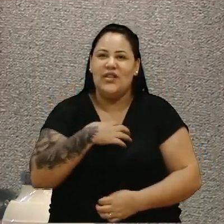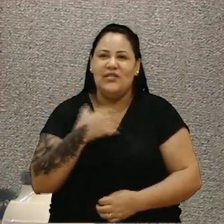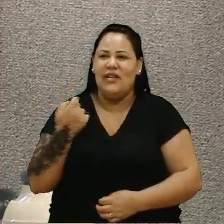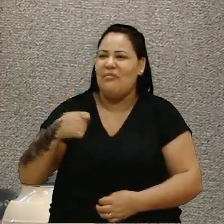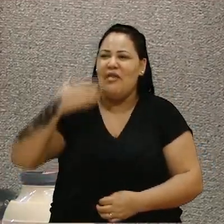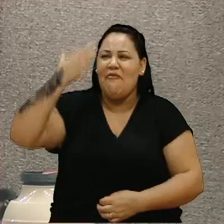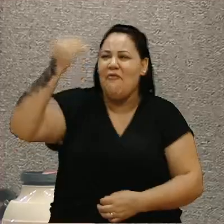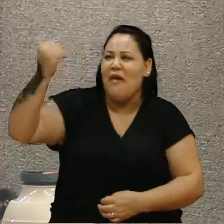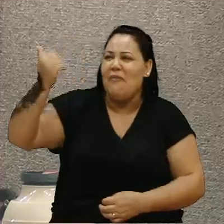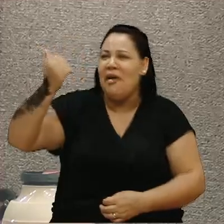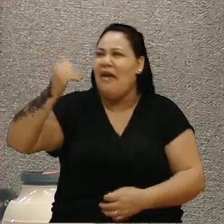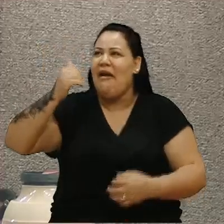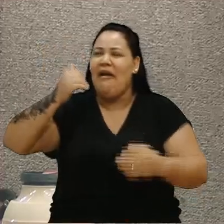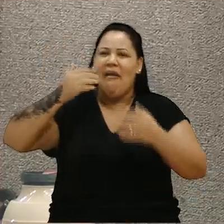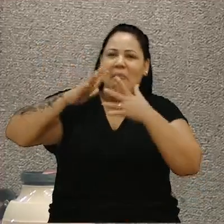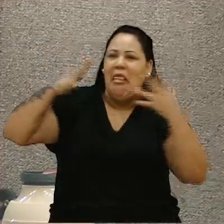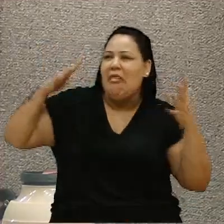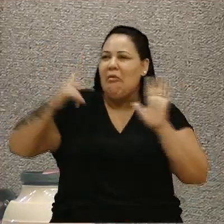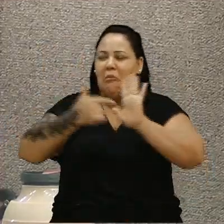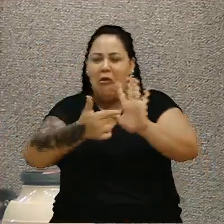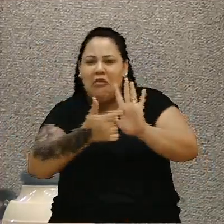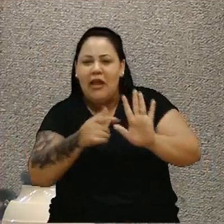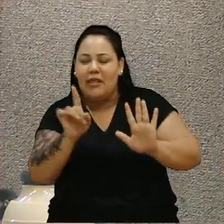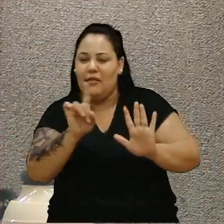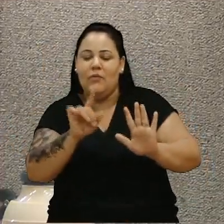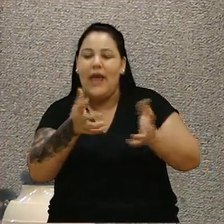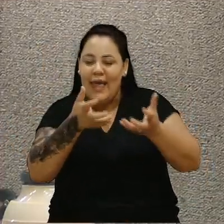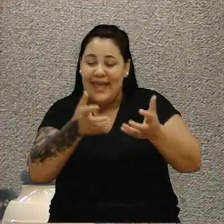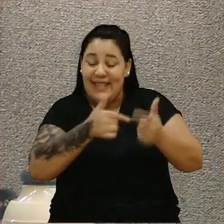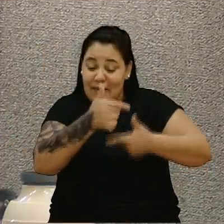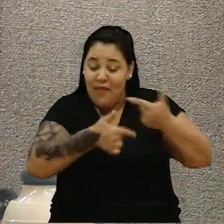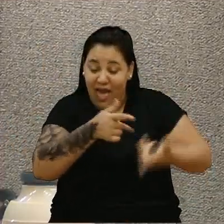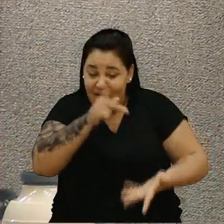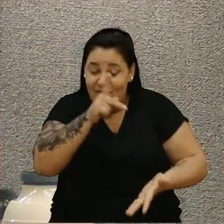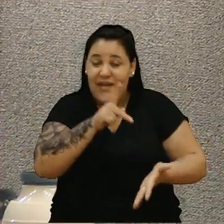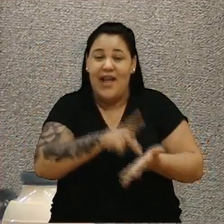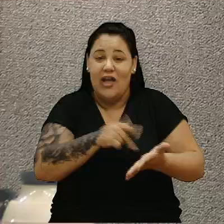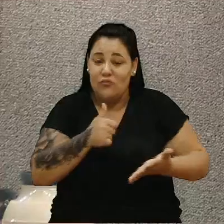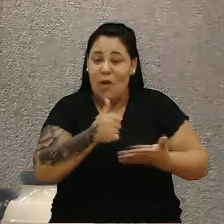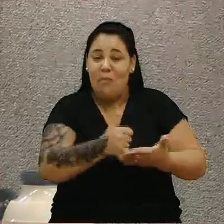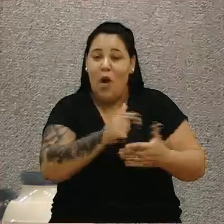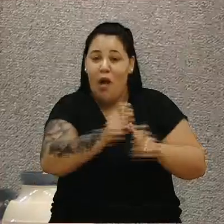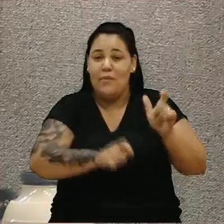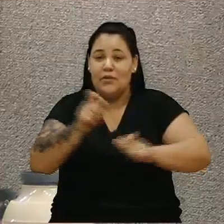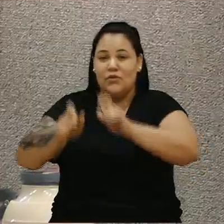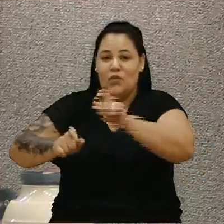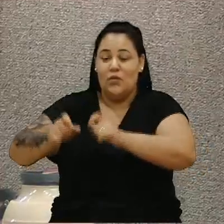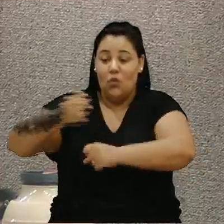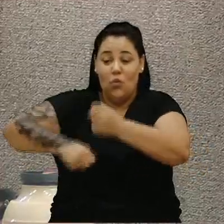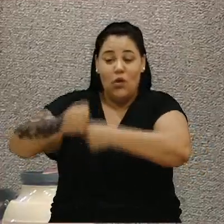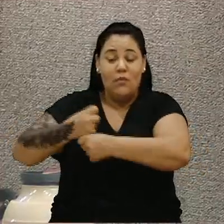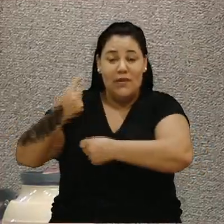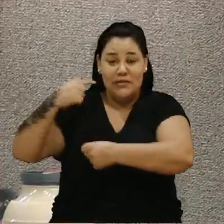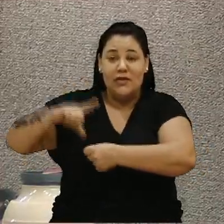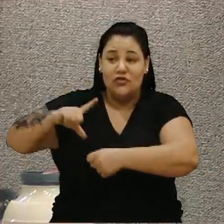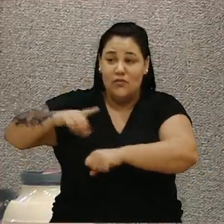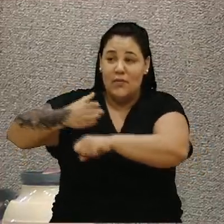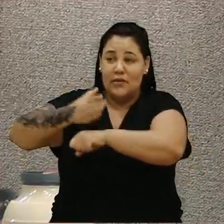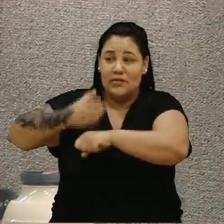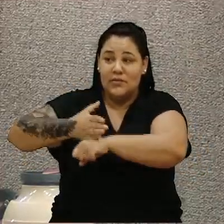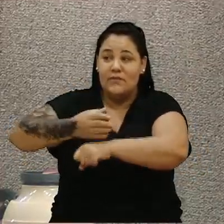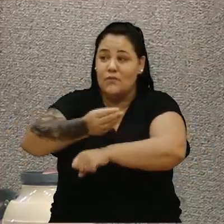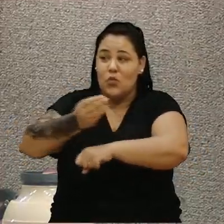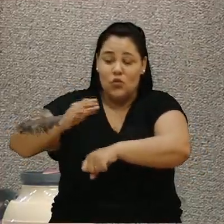sem brilho. Ela quer trabalhar efetivamente pelas causas. O ano passado eu tive também a alegria de participar em muitos momentos com ela de